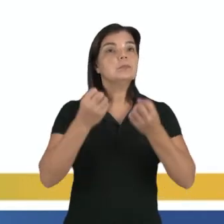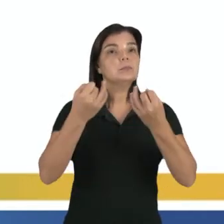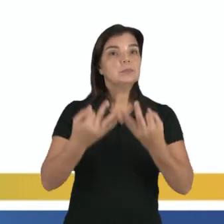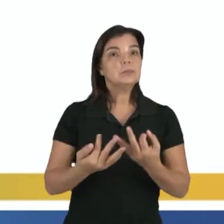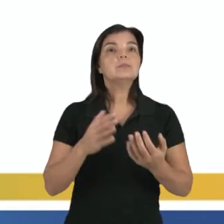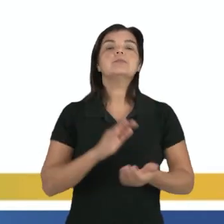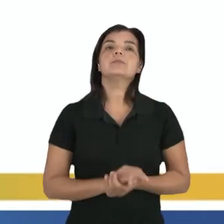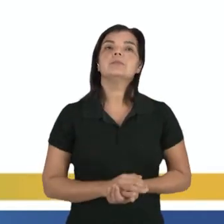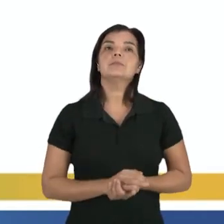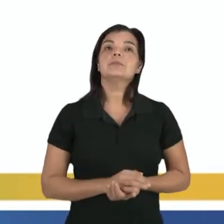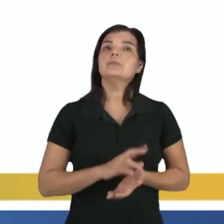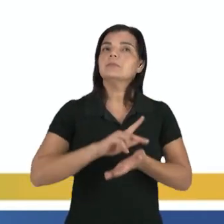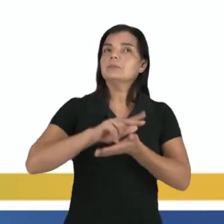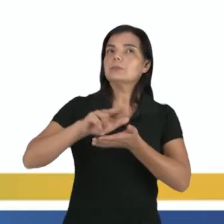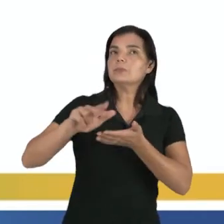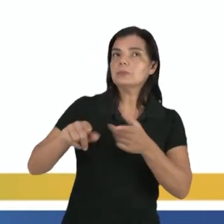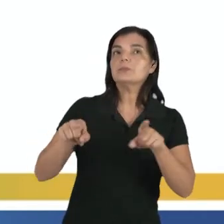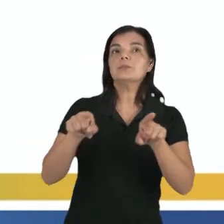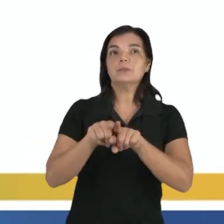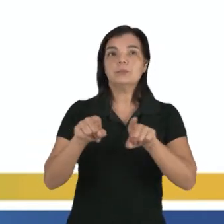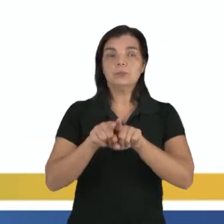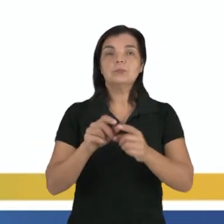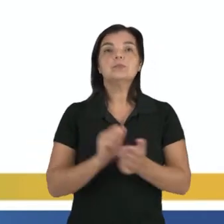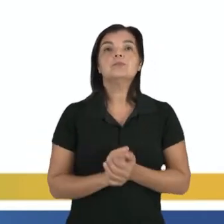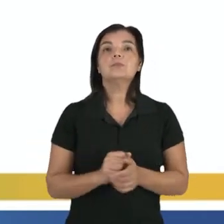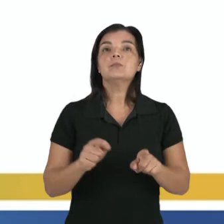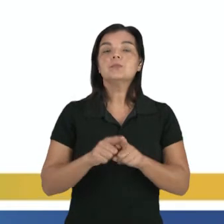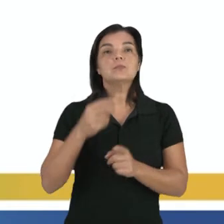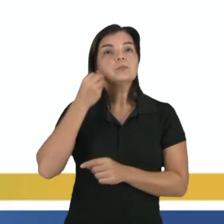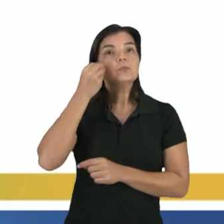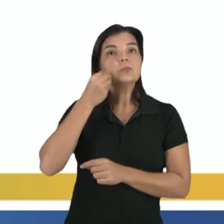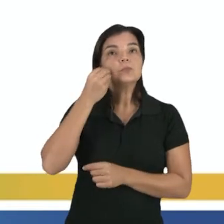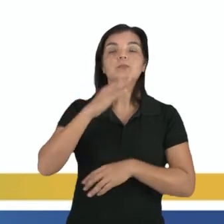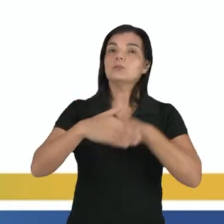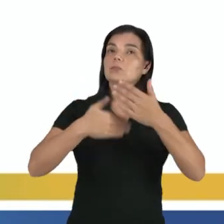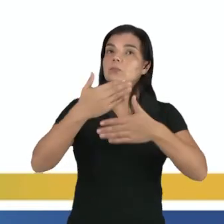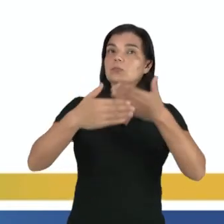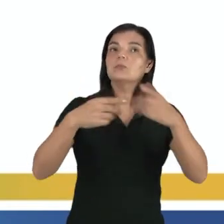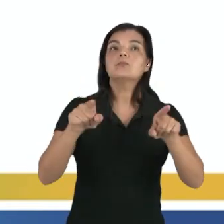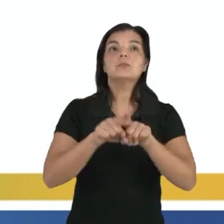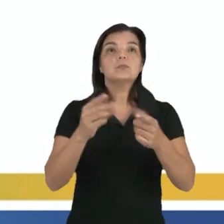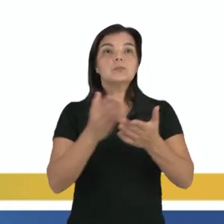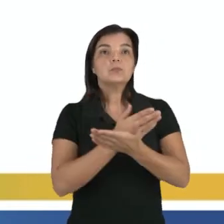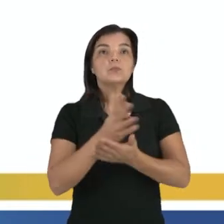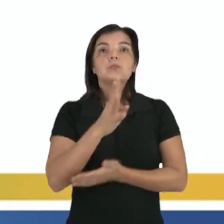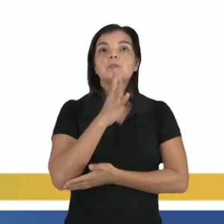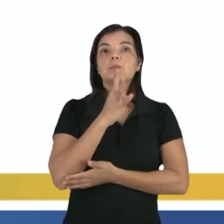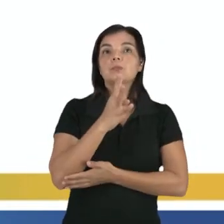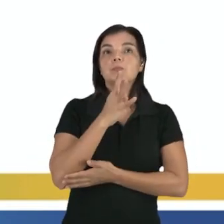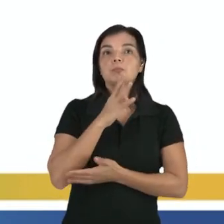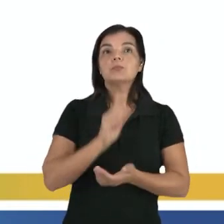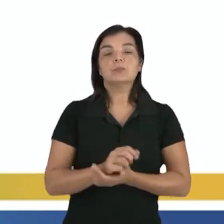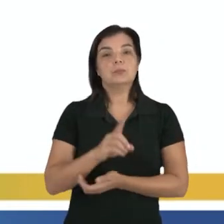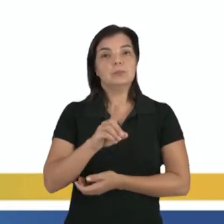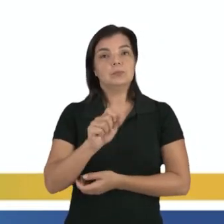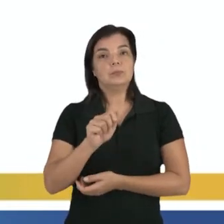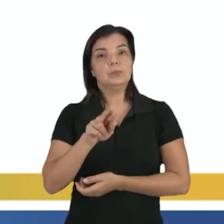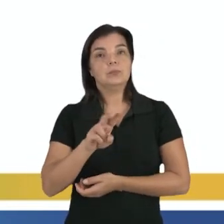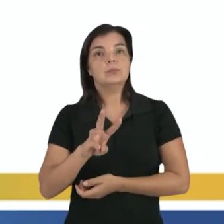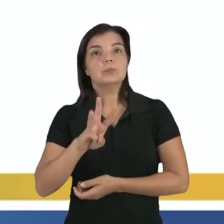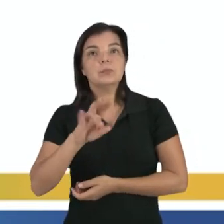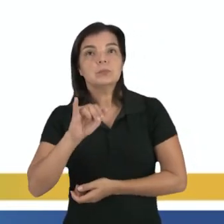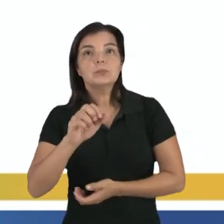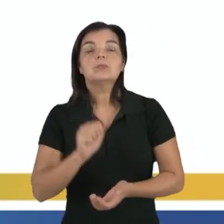há diversos indícios empíricos da evolução das espécies, alguns desses indivíduos são conhecidos, né, desde